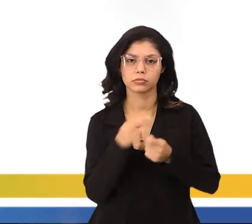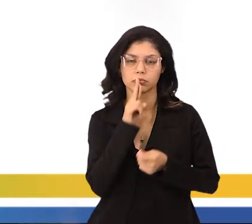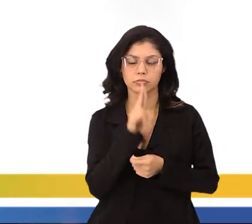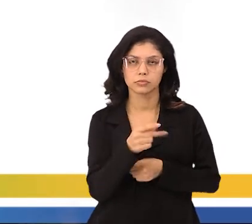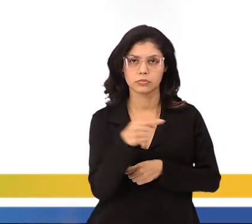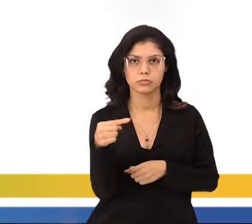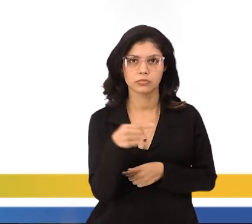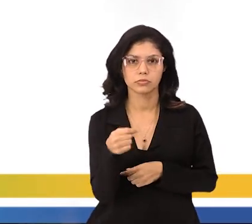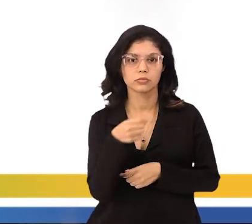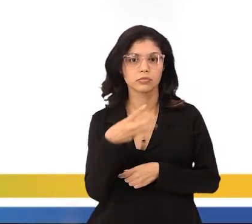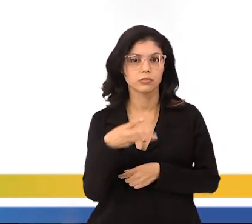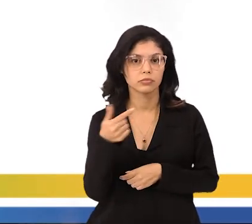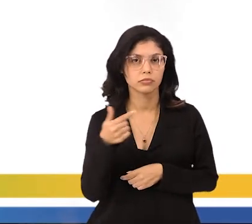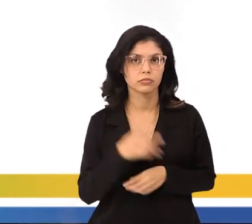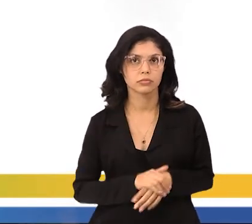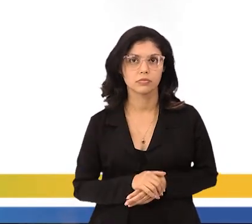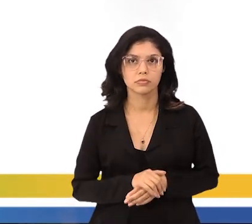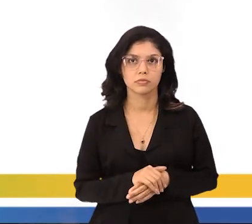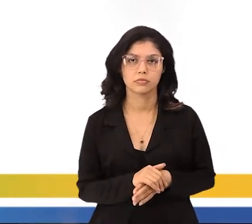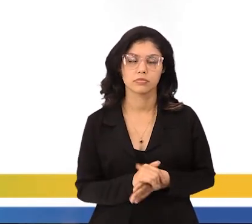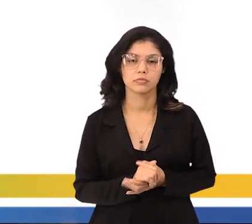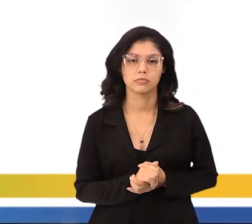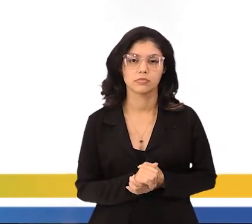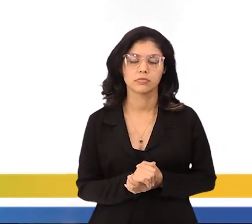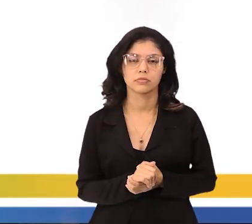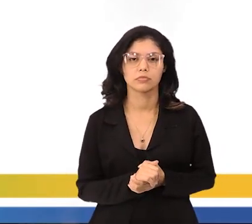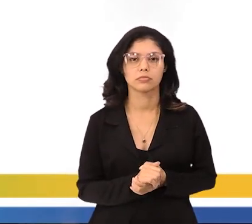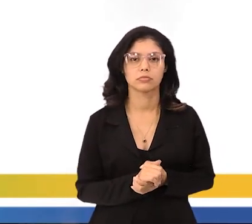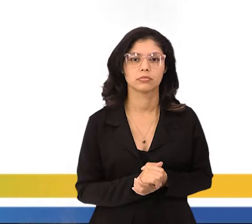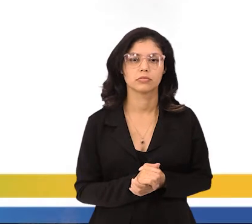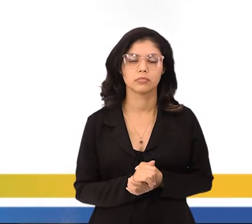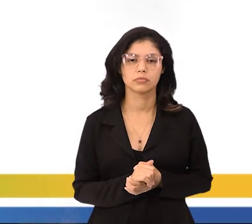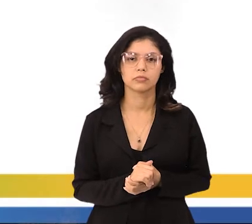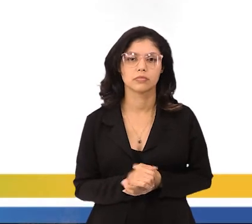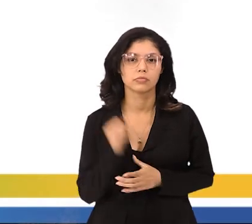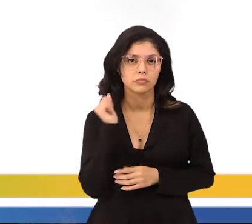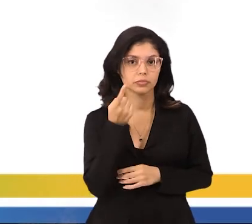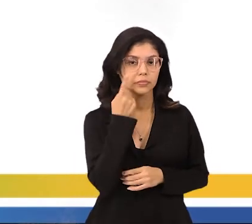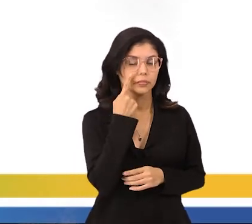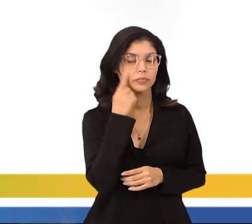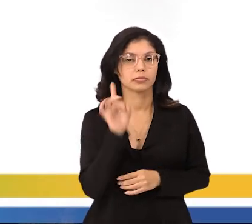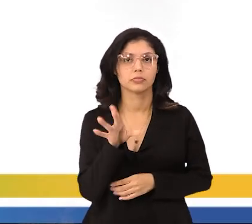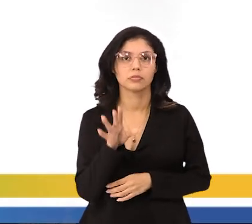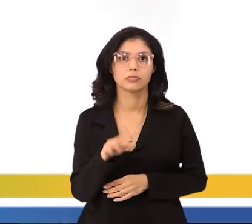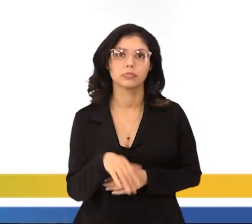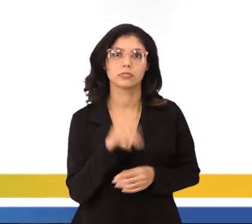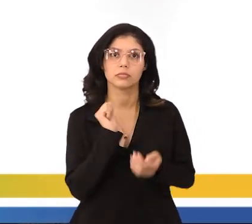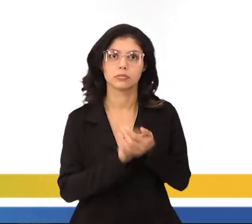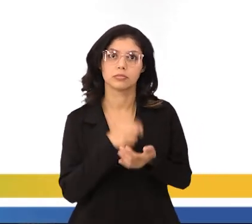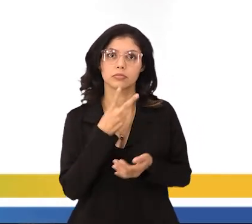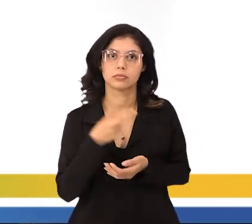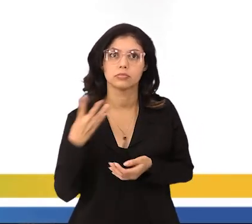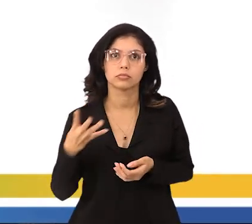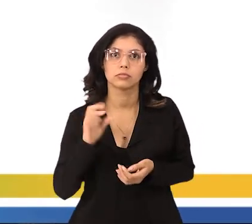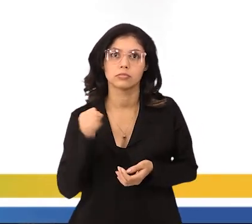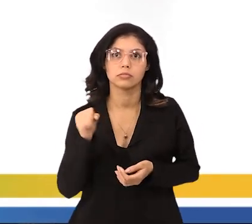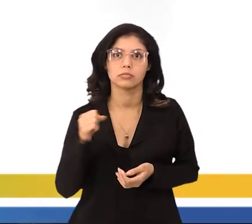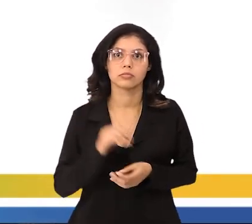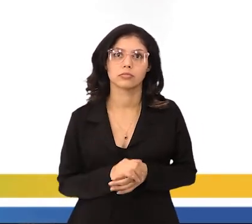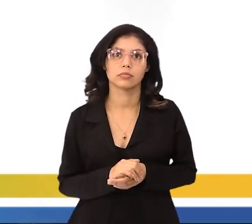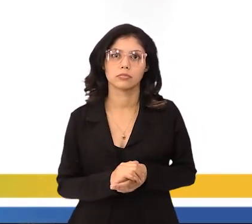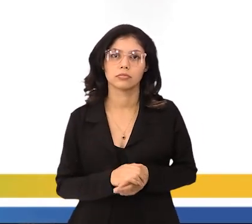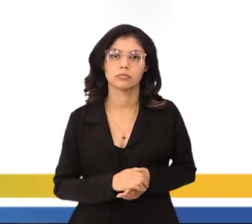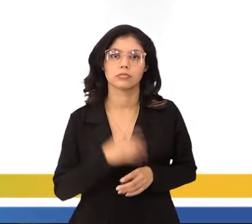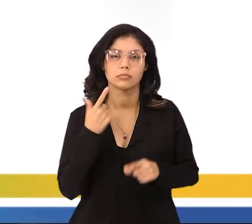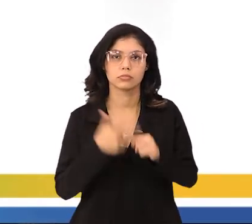vai ser negativo. E quando multiplica o número 2 5 vezes ele mesmo, será igual a 32. Olha, 2 vezes 2, 4. Vezes 2, 8. Vezes